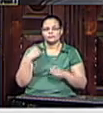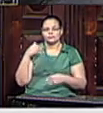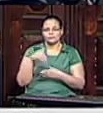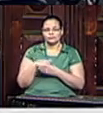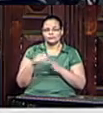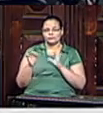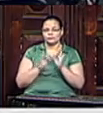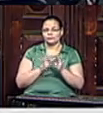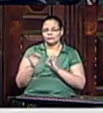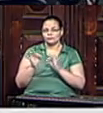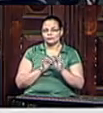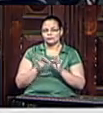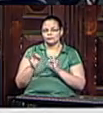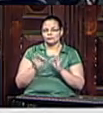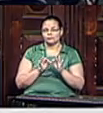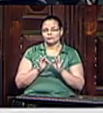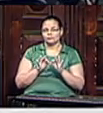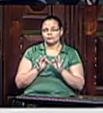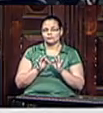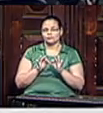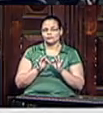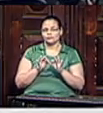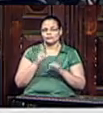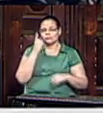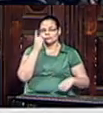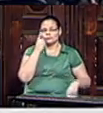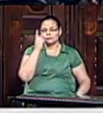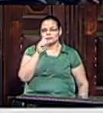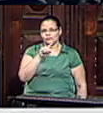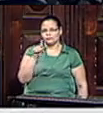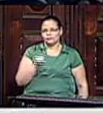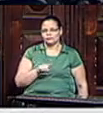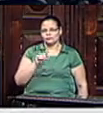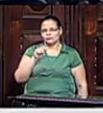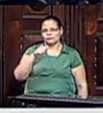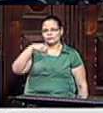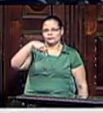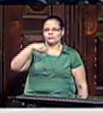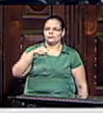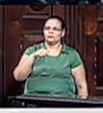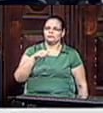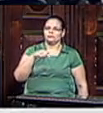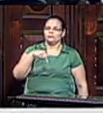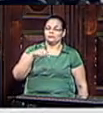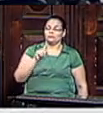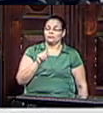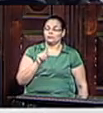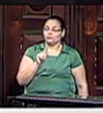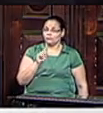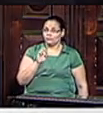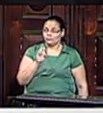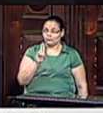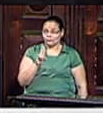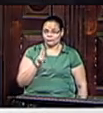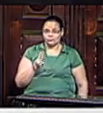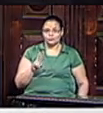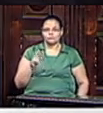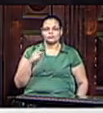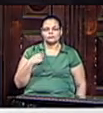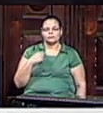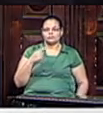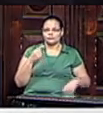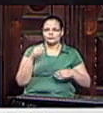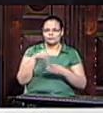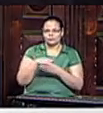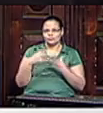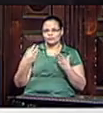1801. Está ok. Deputado Zaqueu Teixeira. Senhor presidente, eu agradeço aos senhores deputados o voto